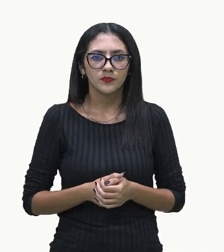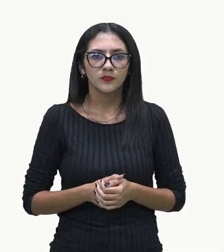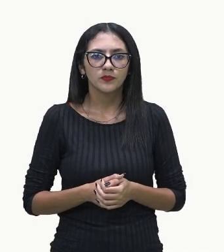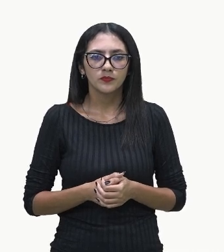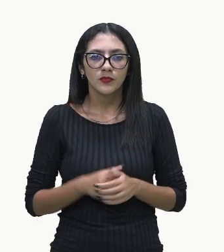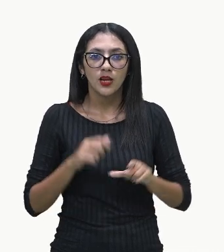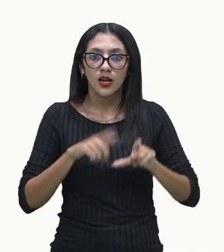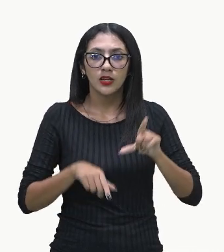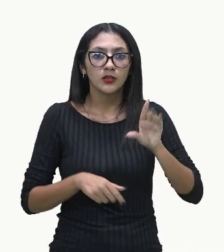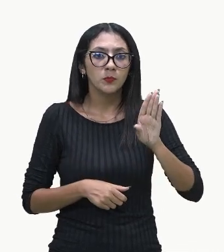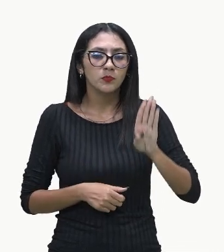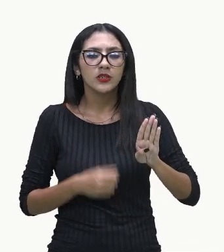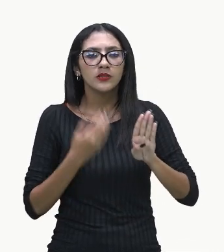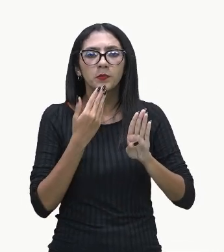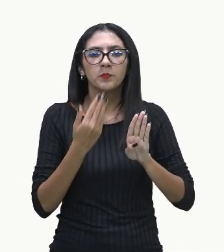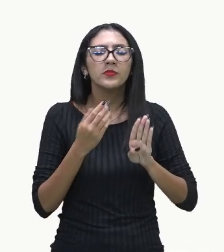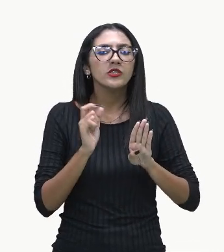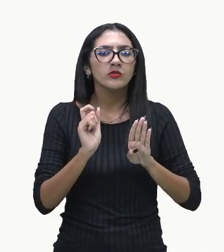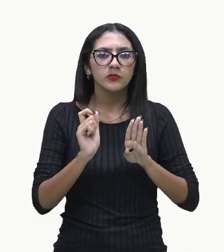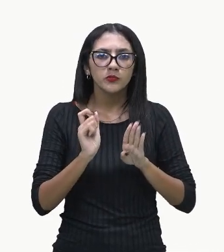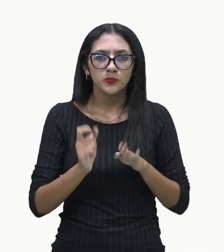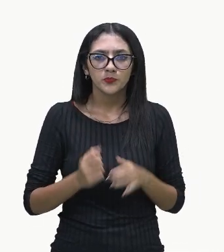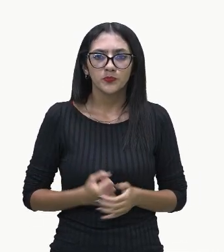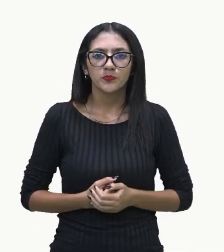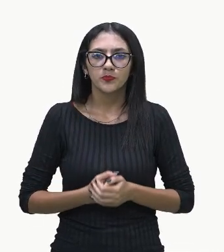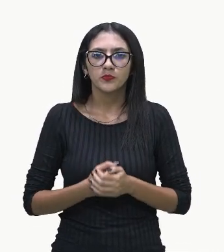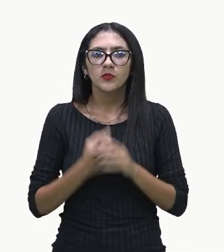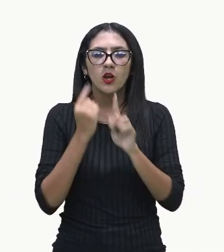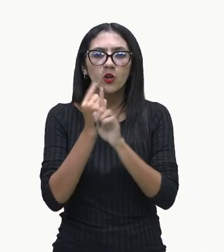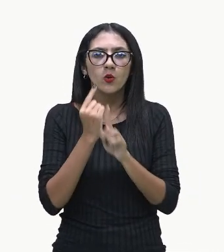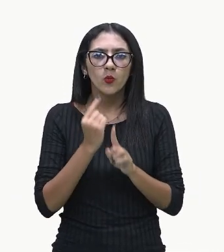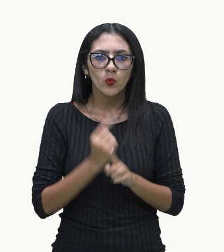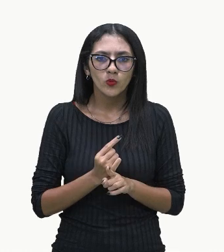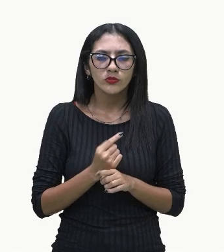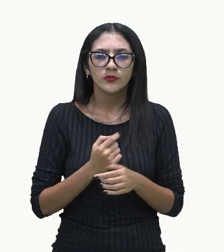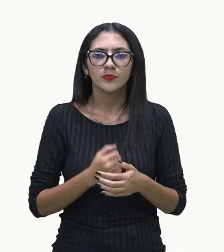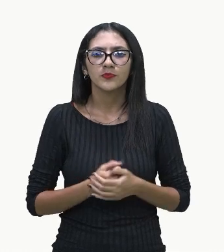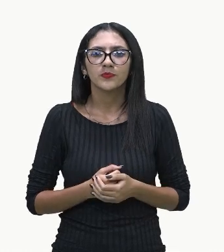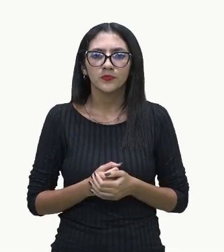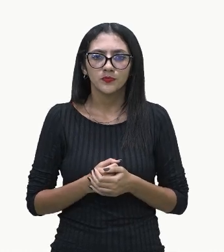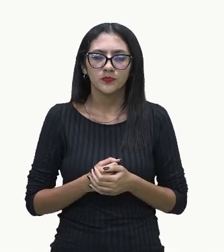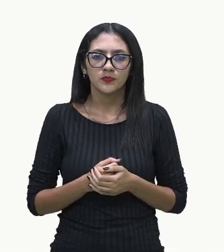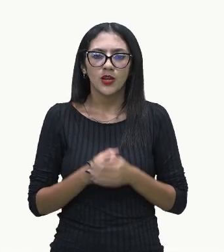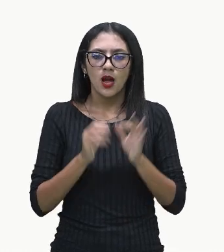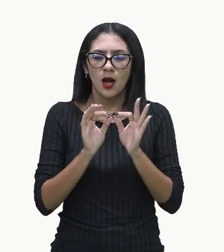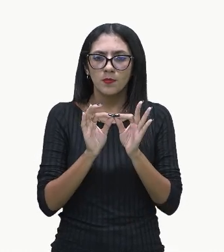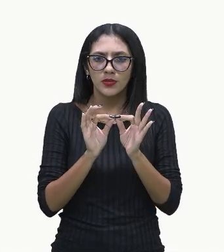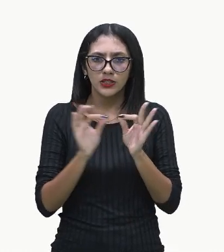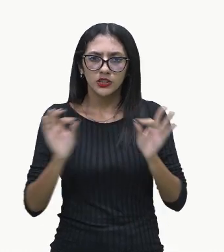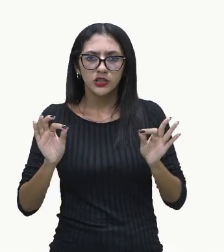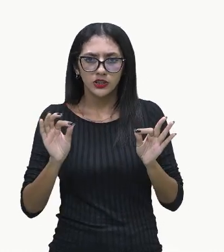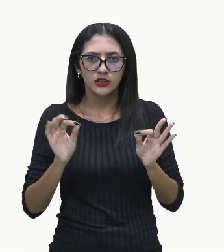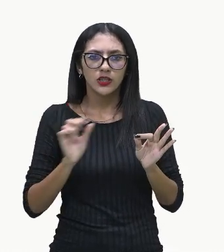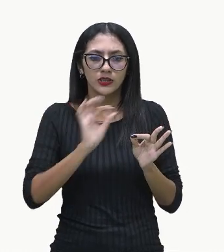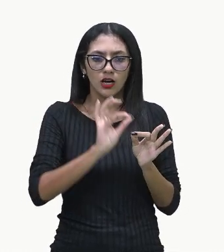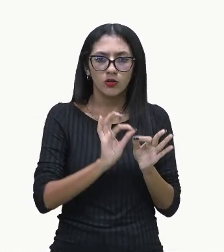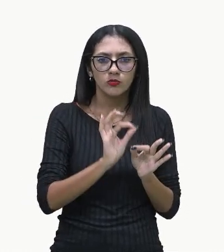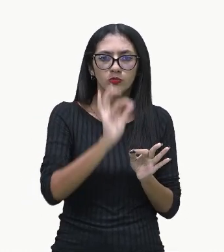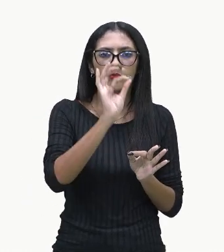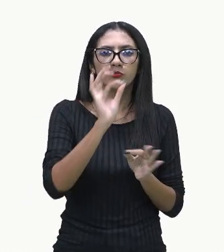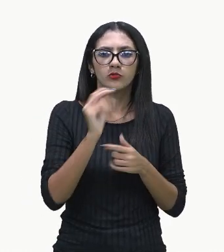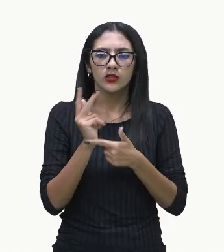B, ele pede para que se determine aí a medida dos segmentos que a altura determina sobre